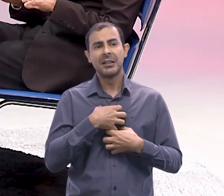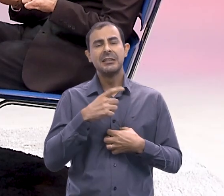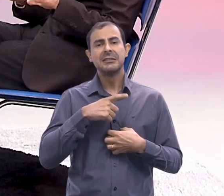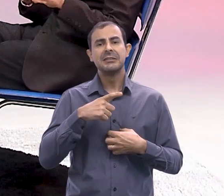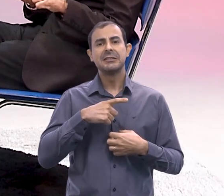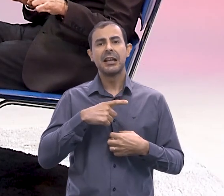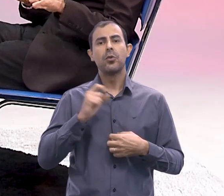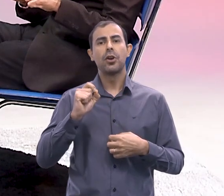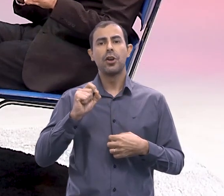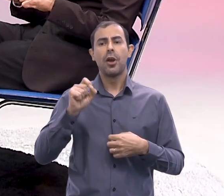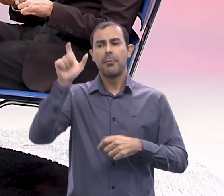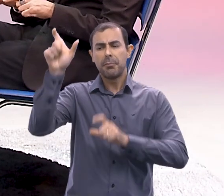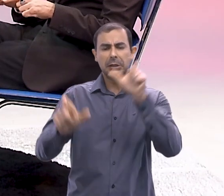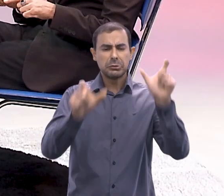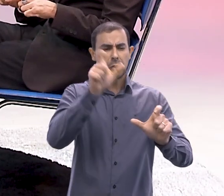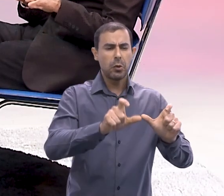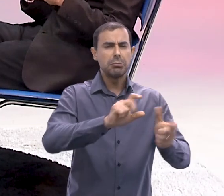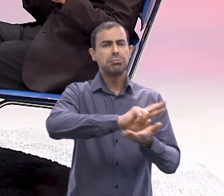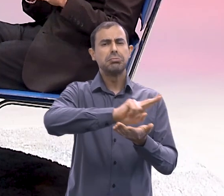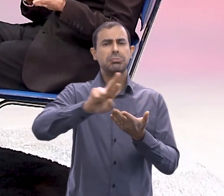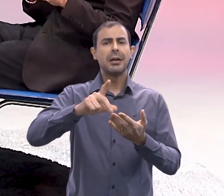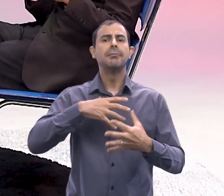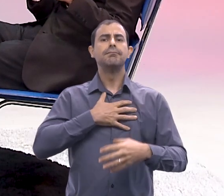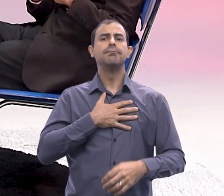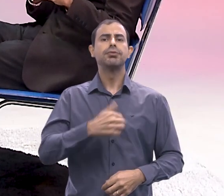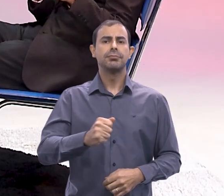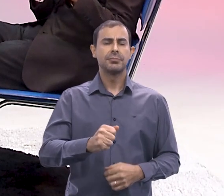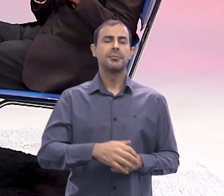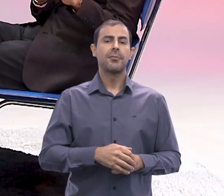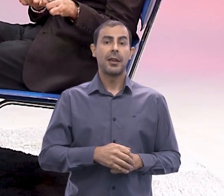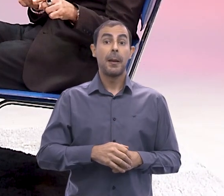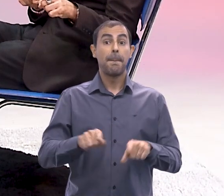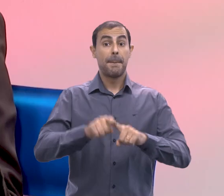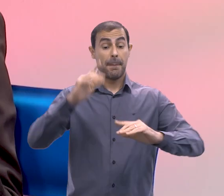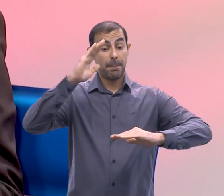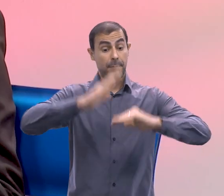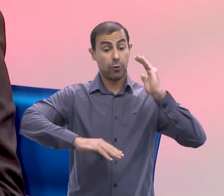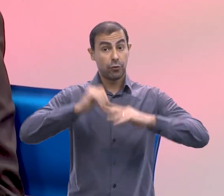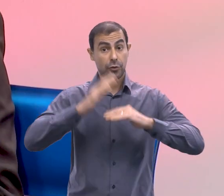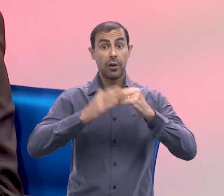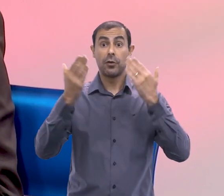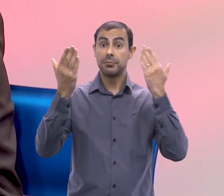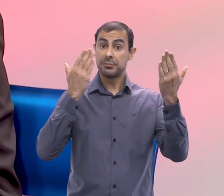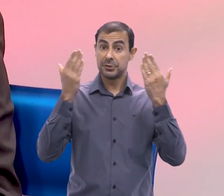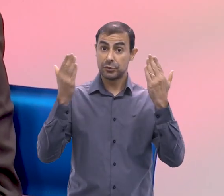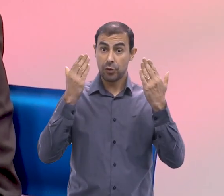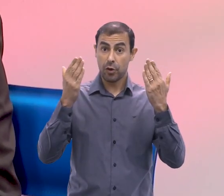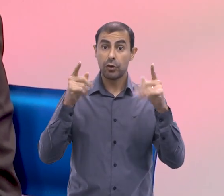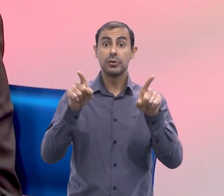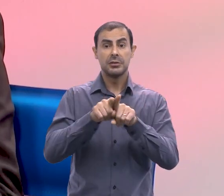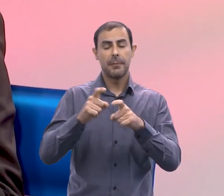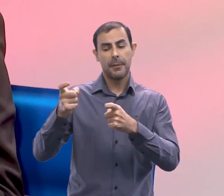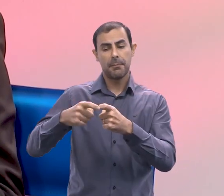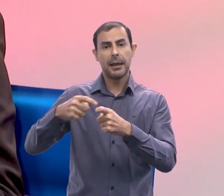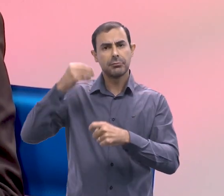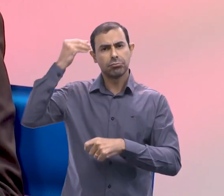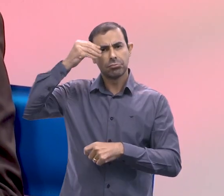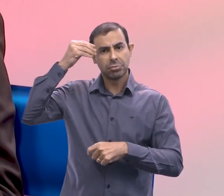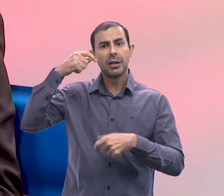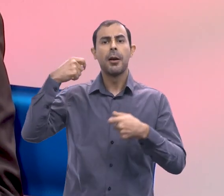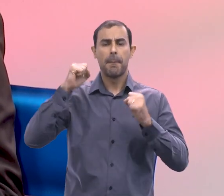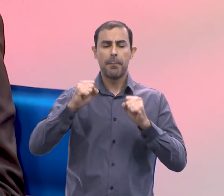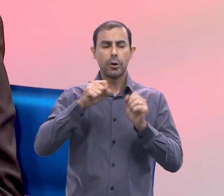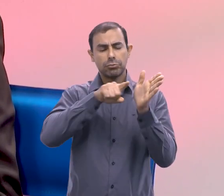leva homens, mulheres e crianças ao suicídio. Só um profissional, um psicólogo, um médico de preferência psiquiatra que pode dar